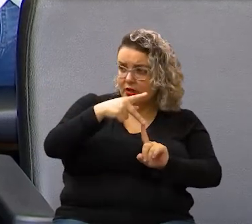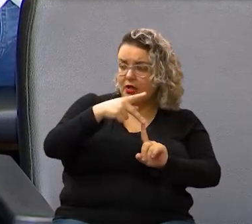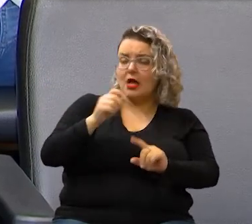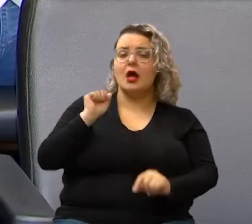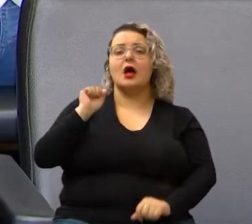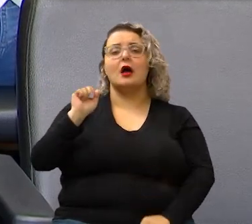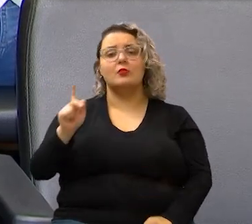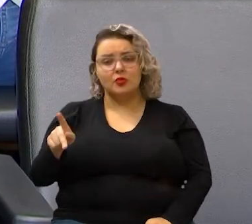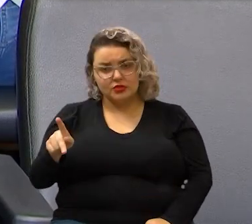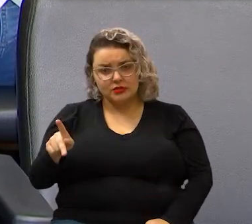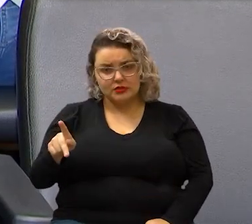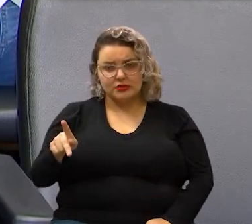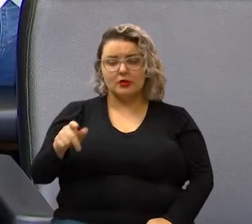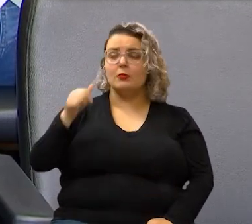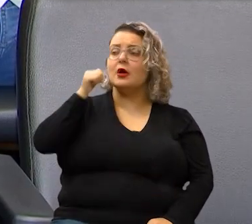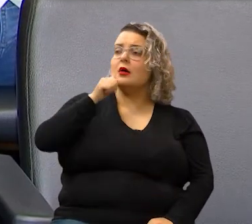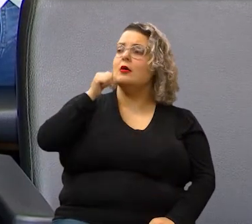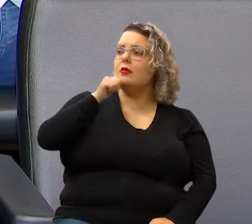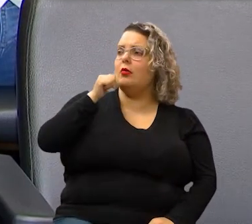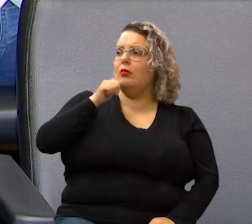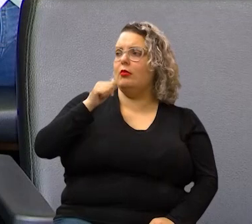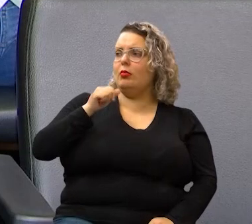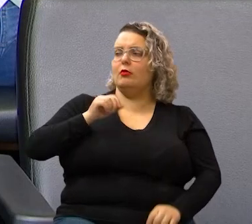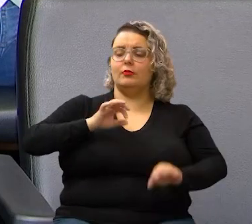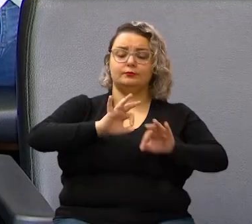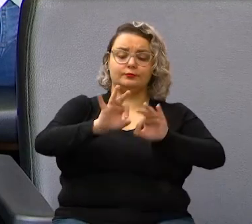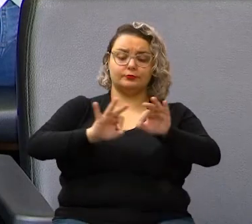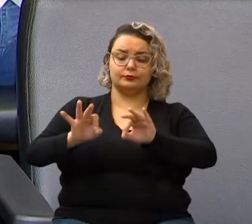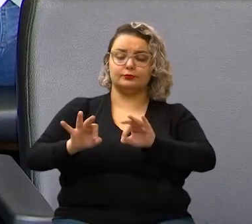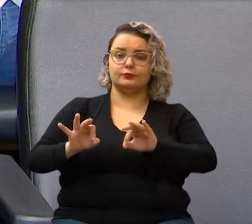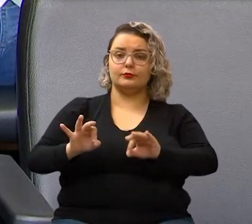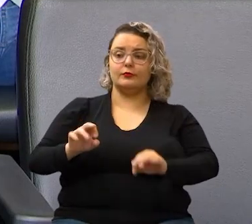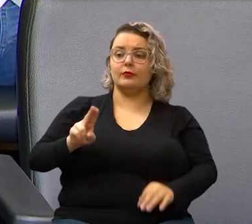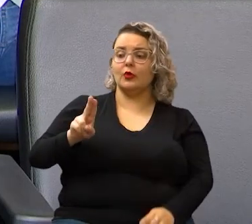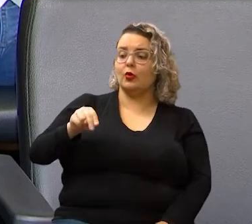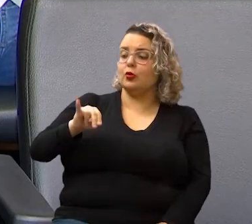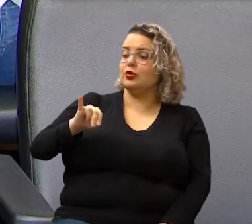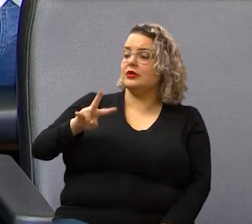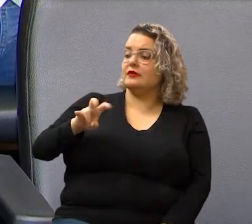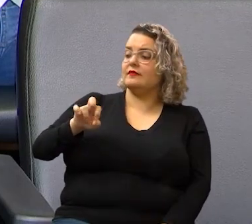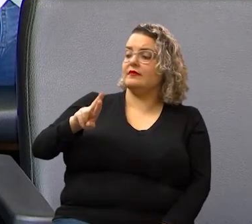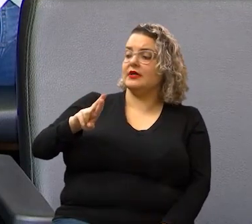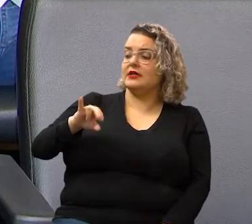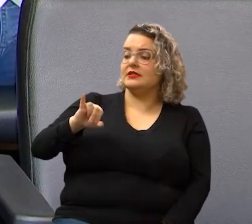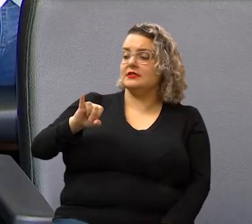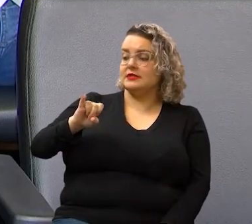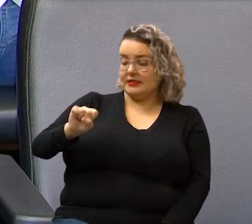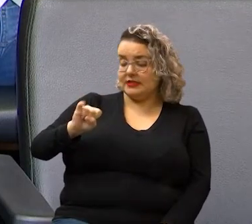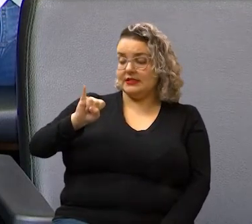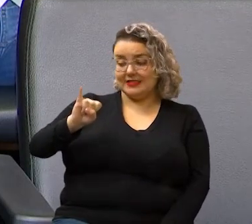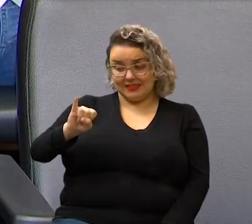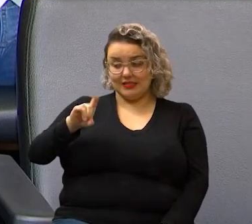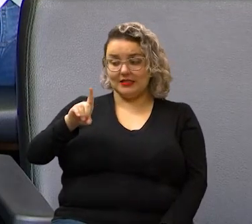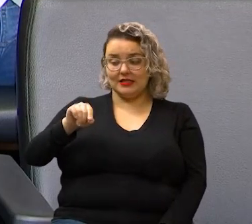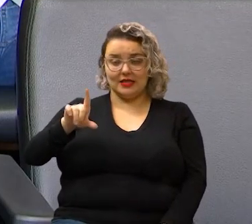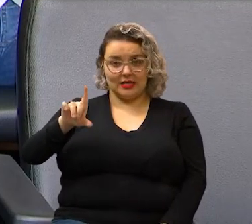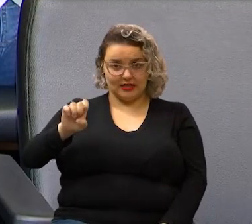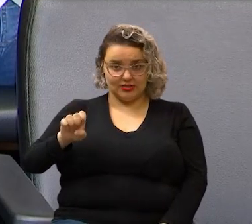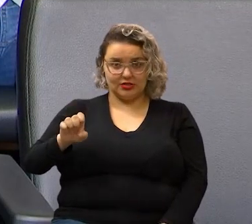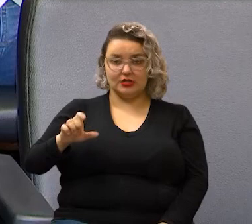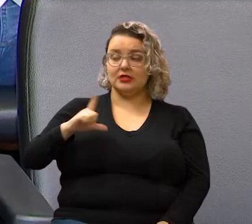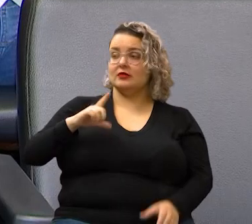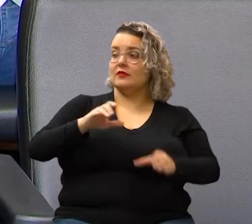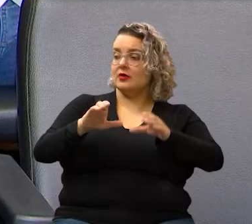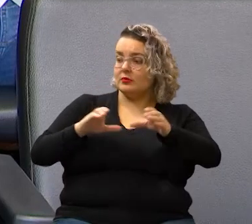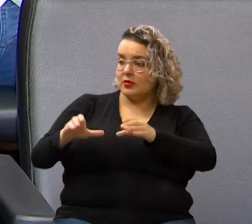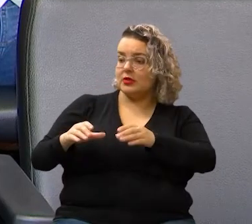previdenciário, aposentadoria para mulheres, o programa Universidade, que contou com a presença até da coordenadora